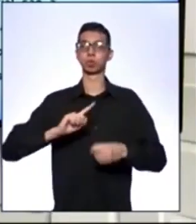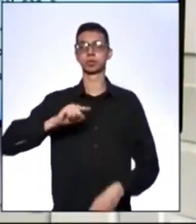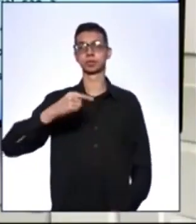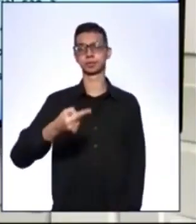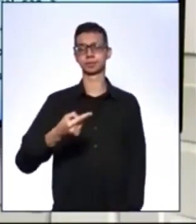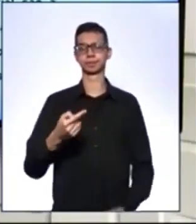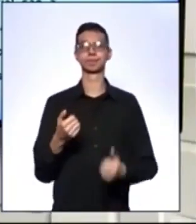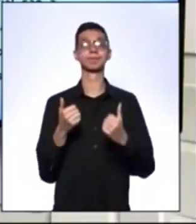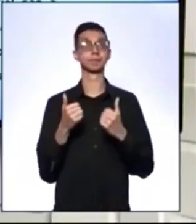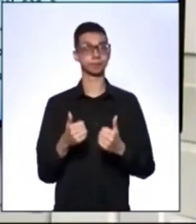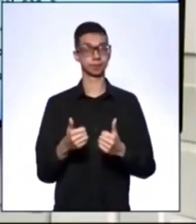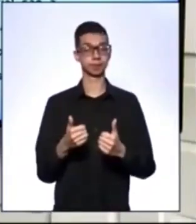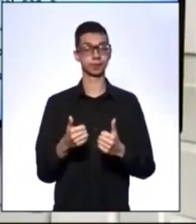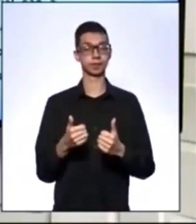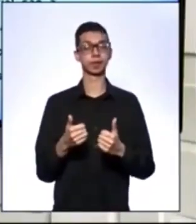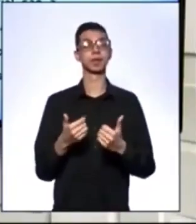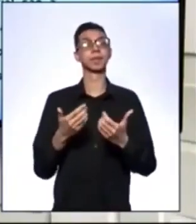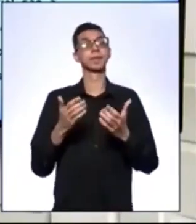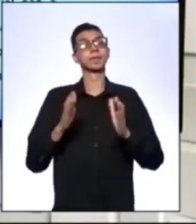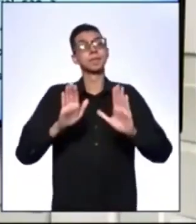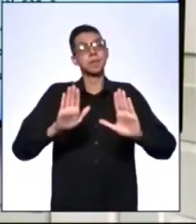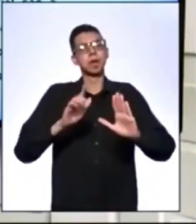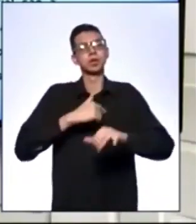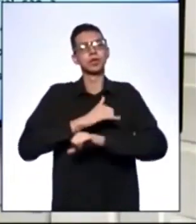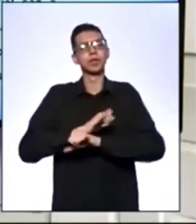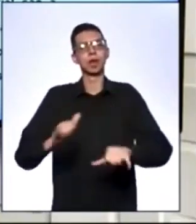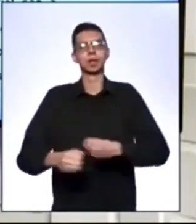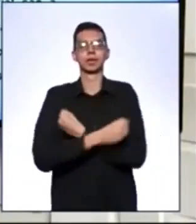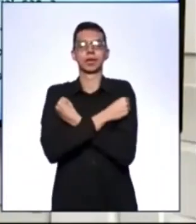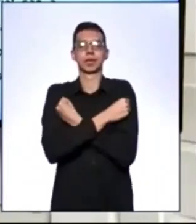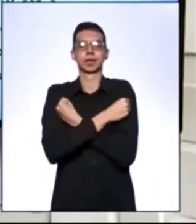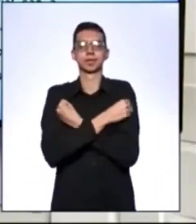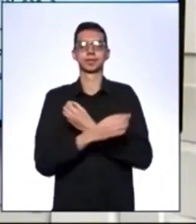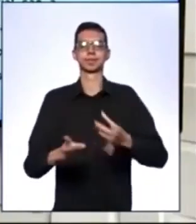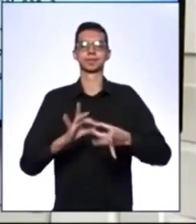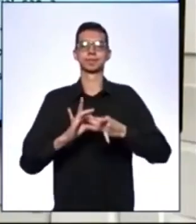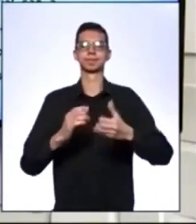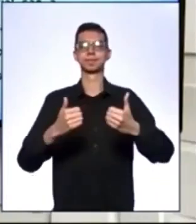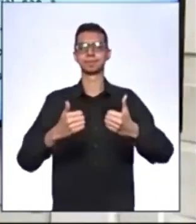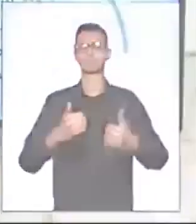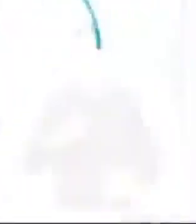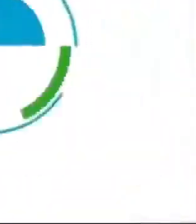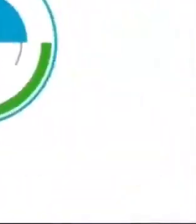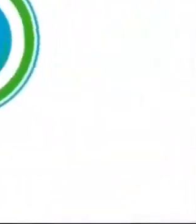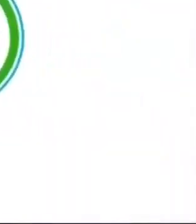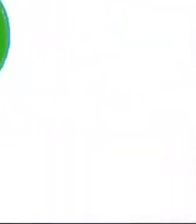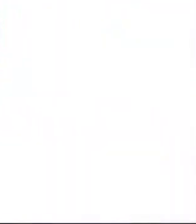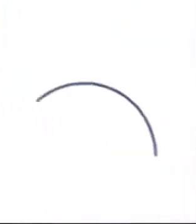tá bem? Mas fique aí com um abraço e valeu, força!